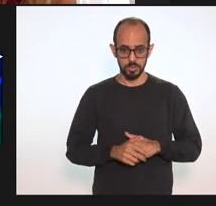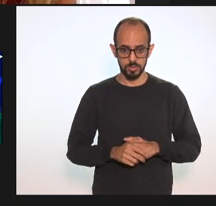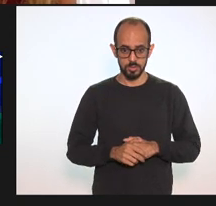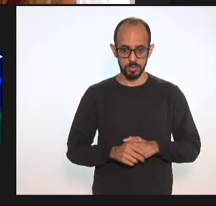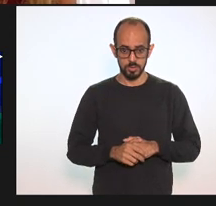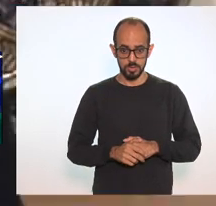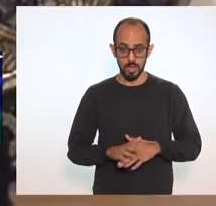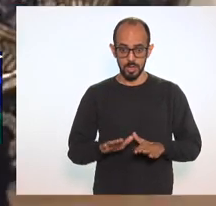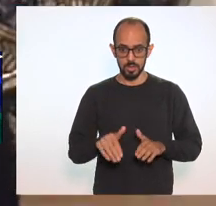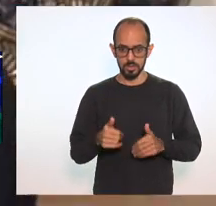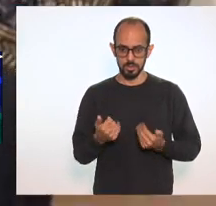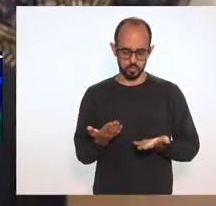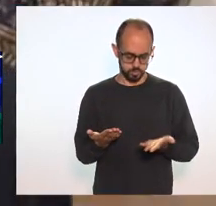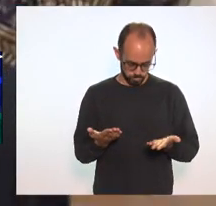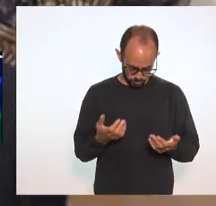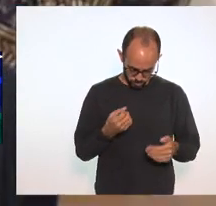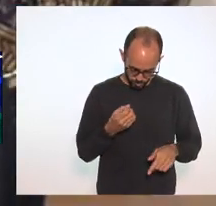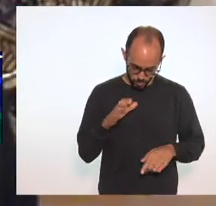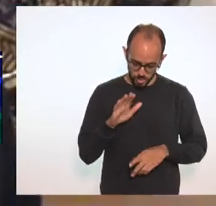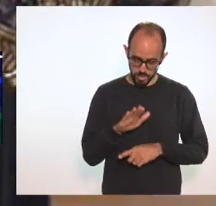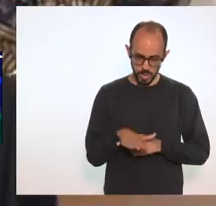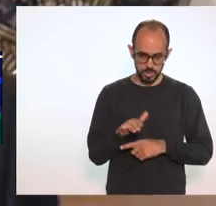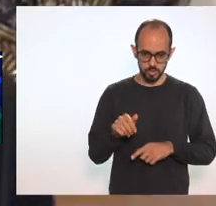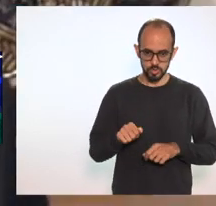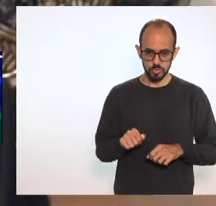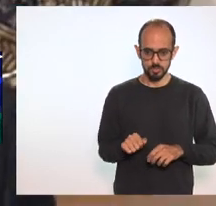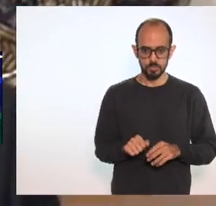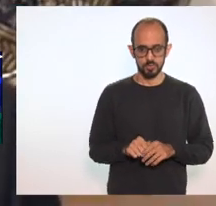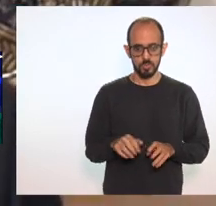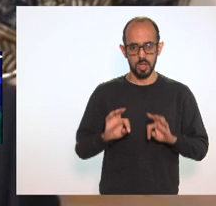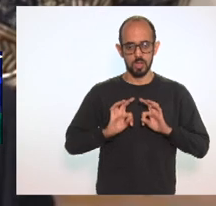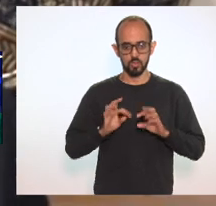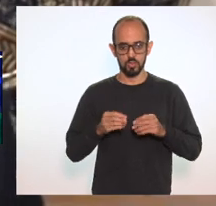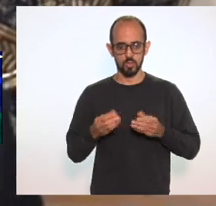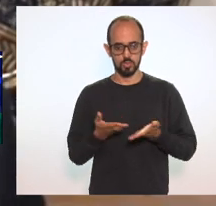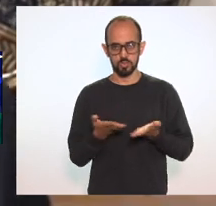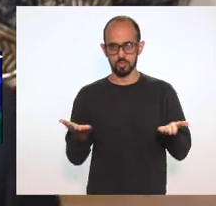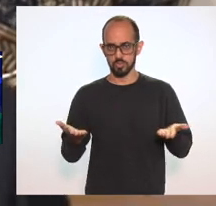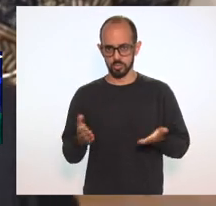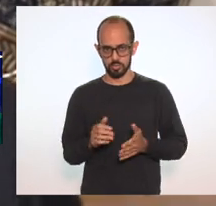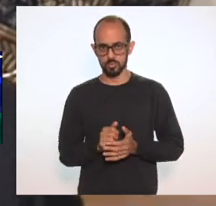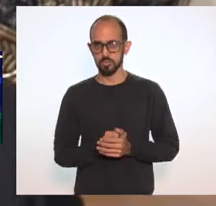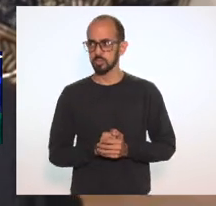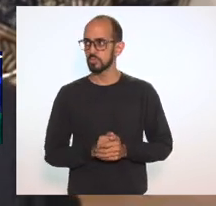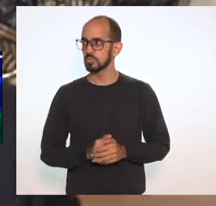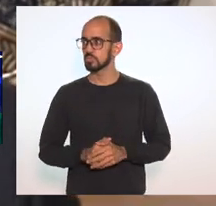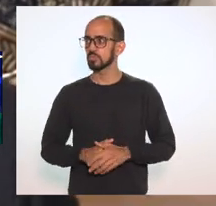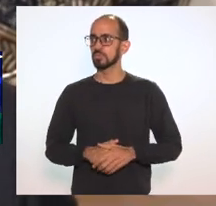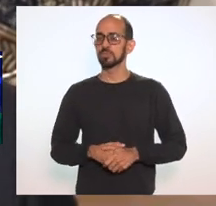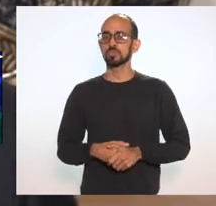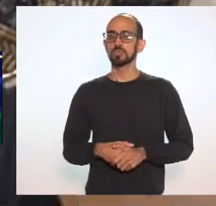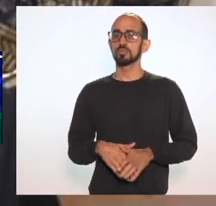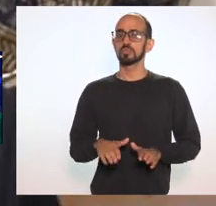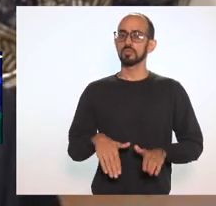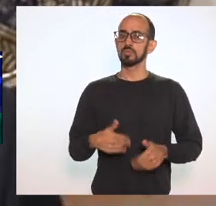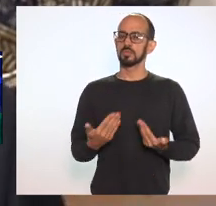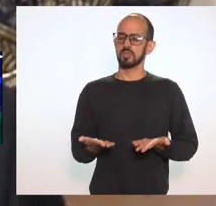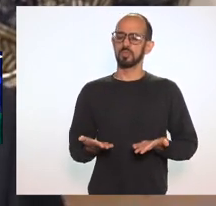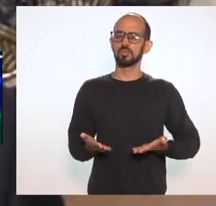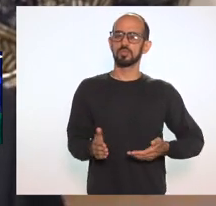Oi boa tarde a todos e vamos